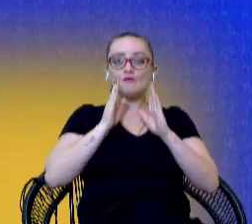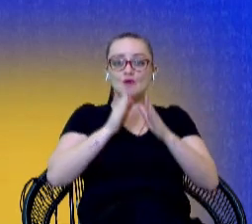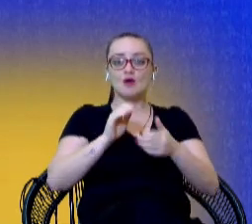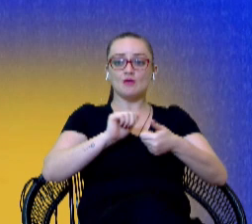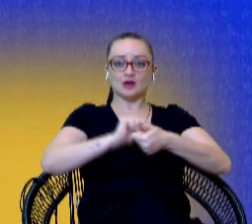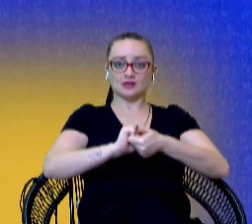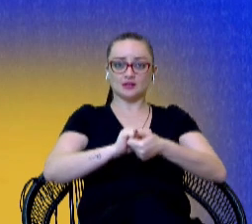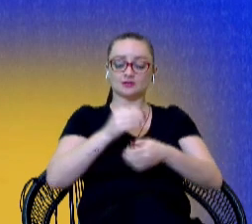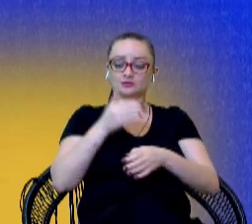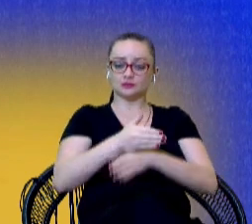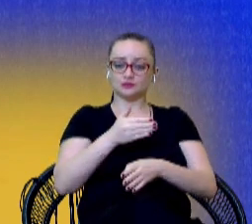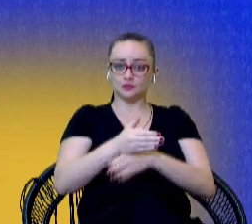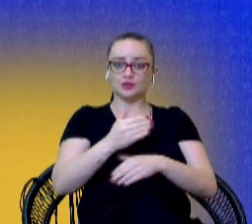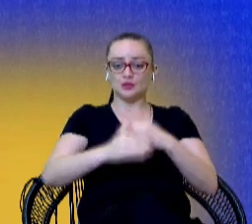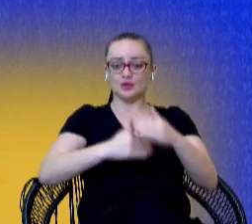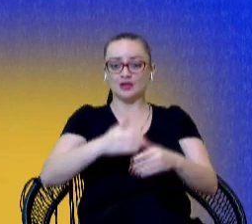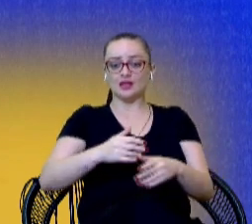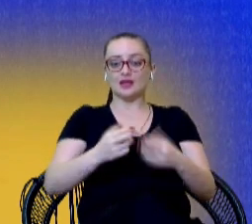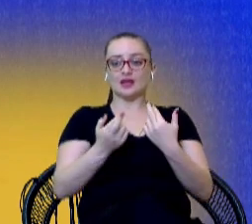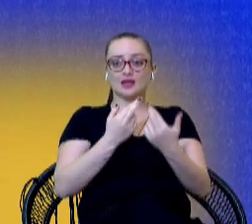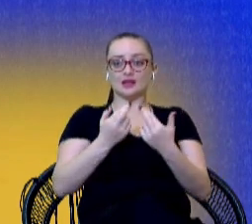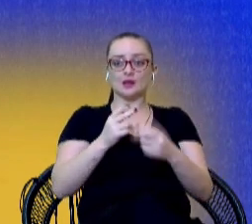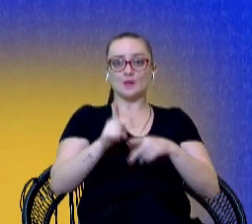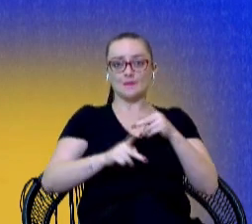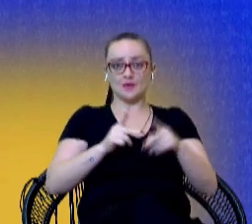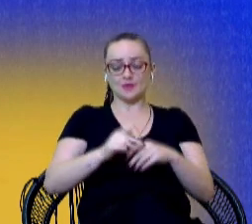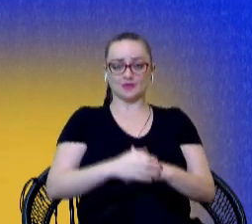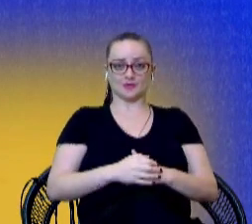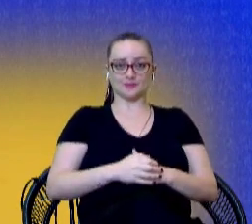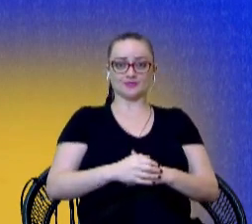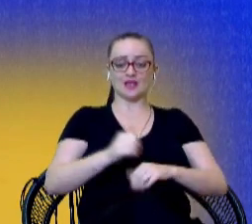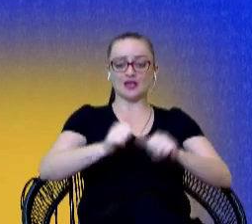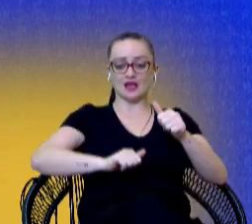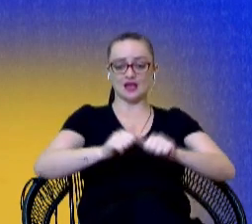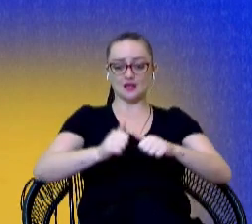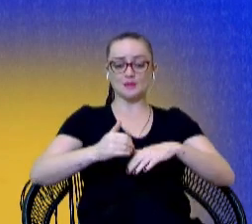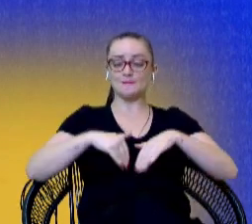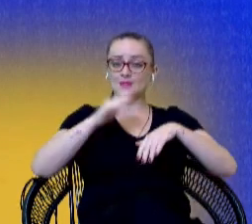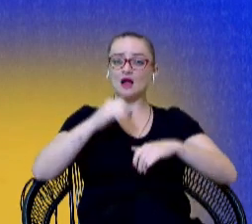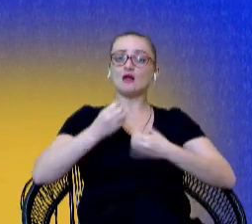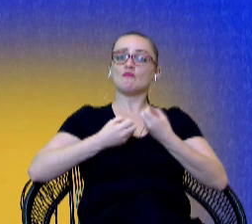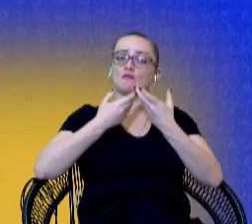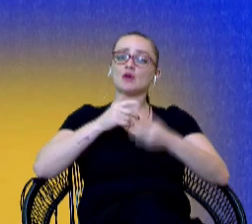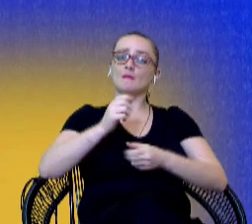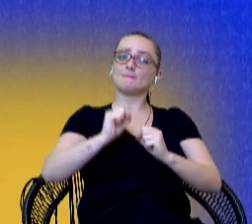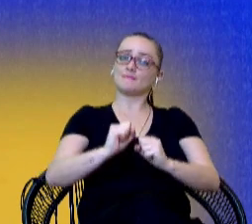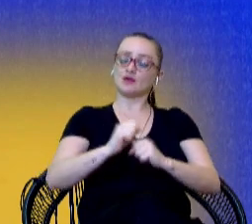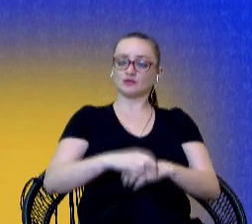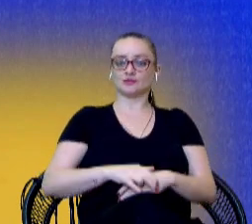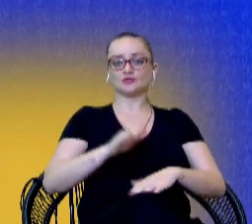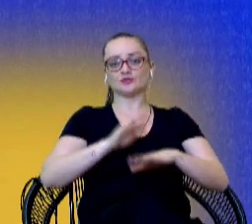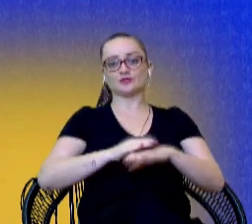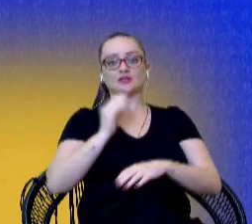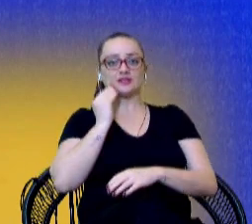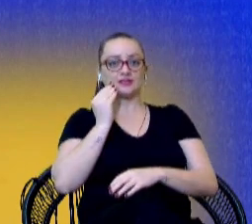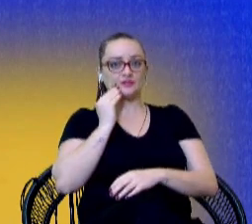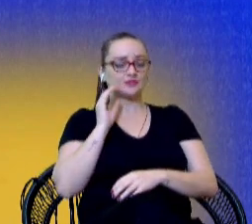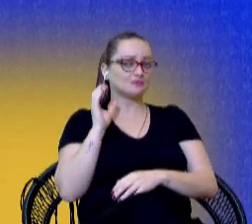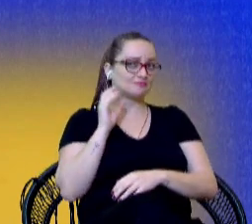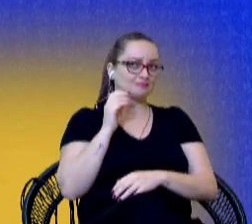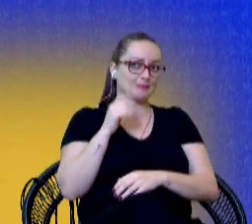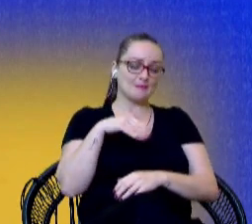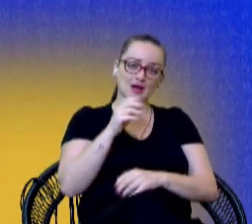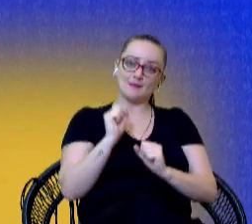engaje e estreite a relação com seu público, gere tráfego, analise o máximo de informações que você puder e faça testes o máximo